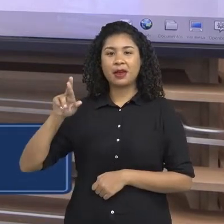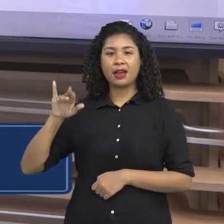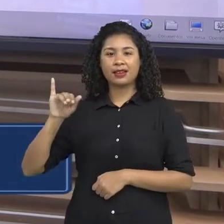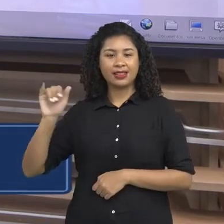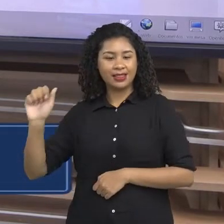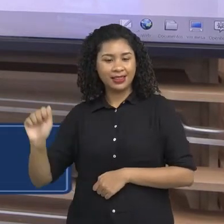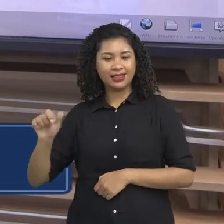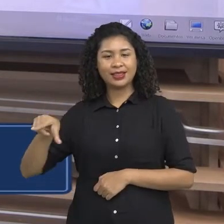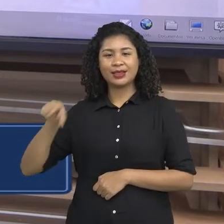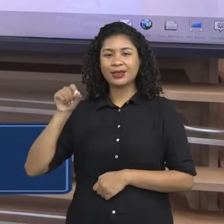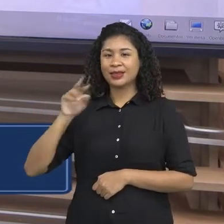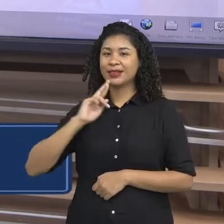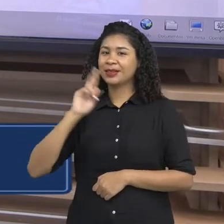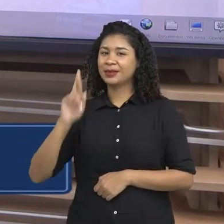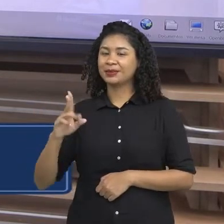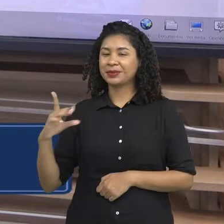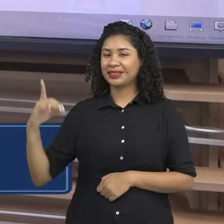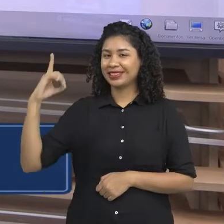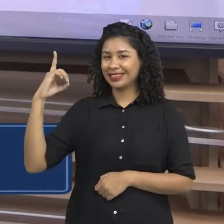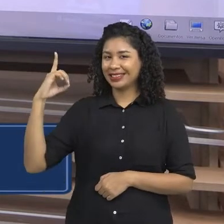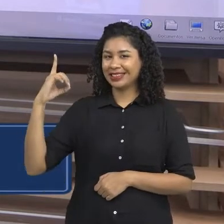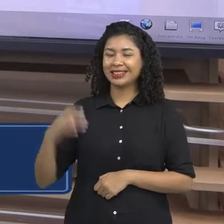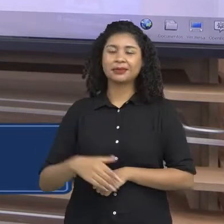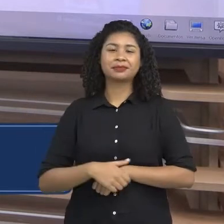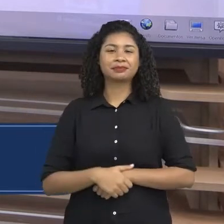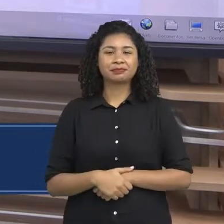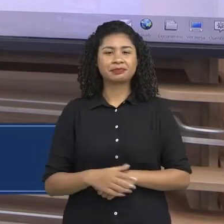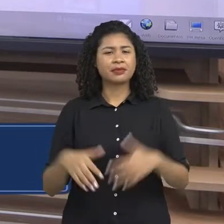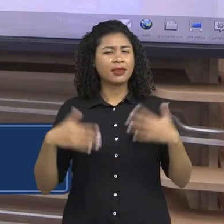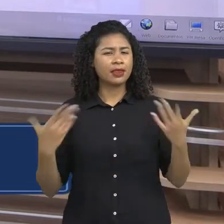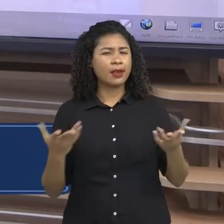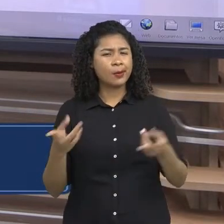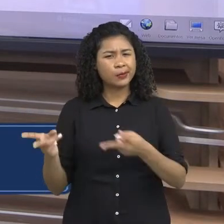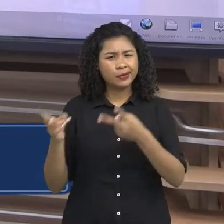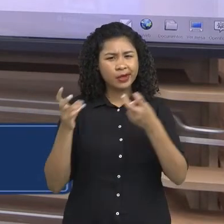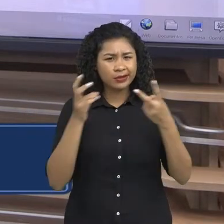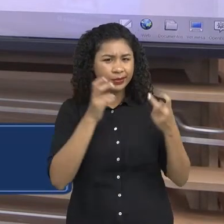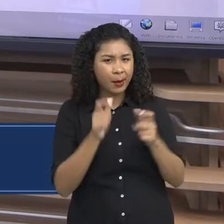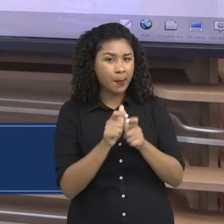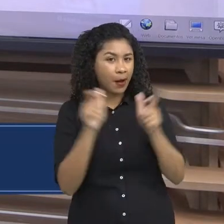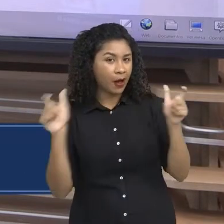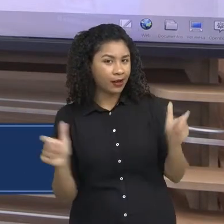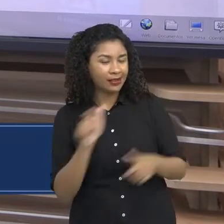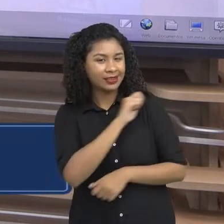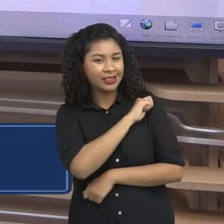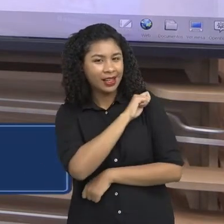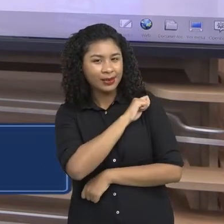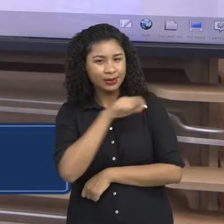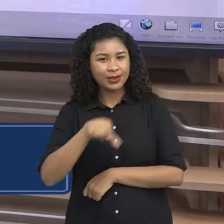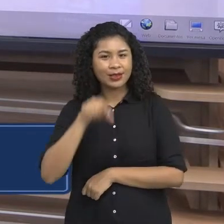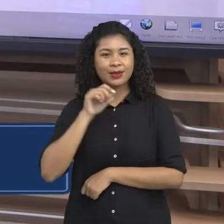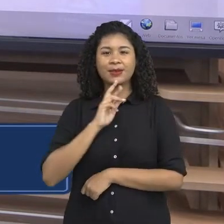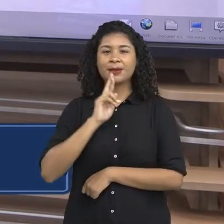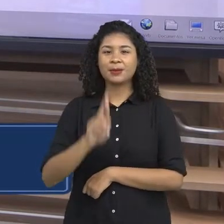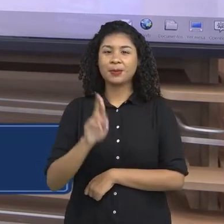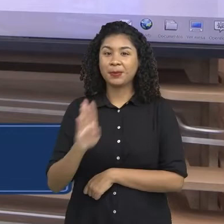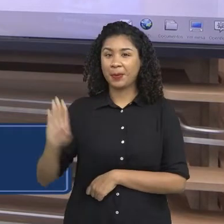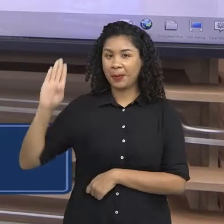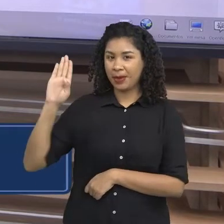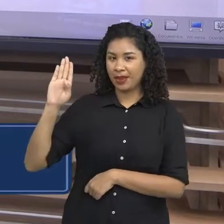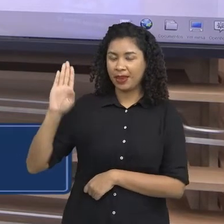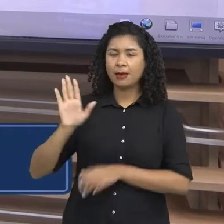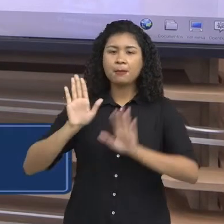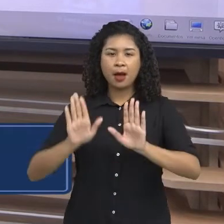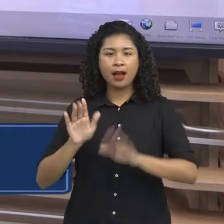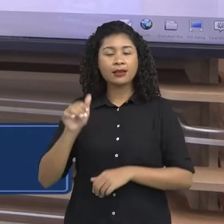Maria Ruda marcou a letra D, né? Então a gente observou aí que a grande maioria dos alunos marcaram a alternativa B, mas